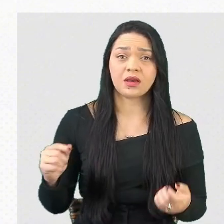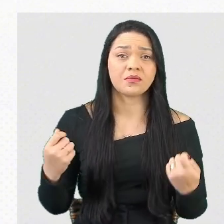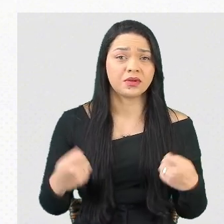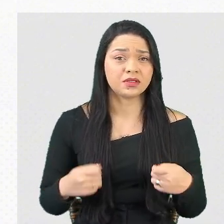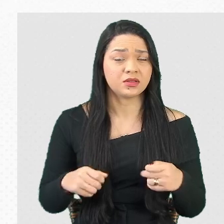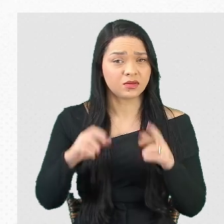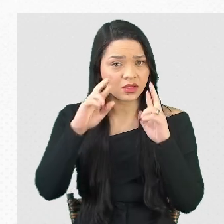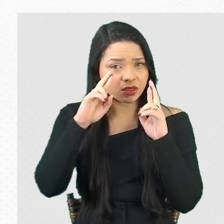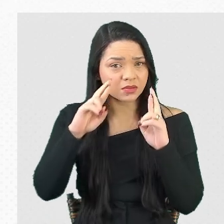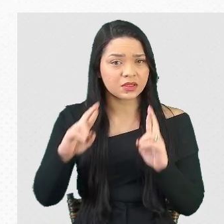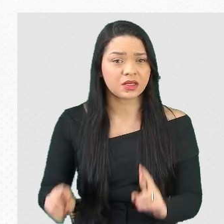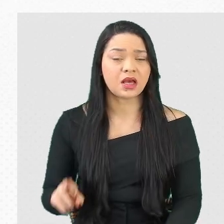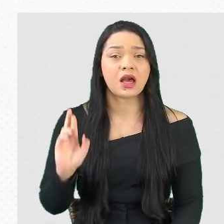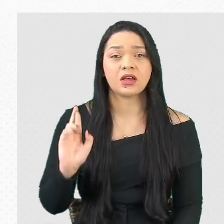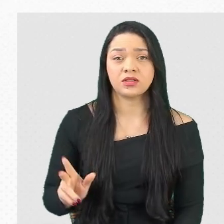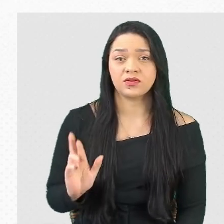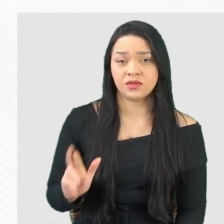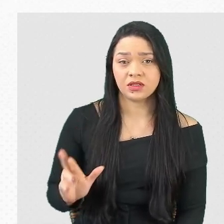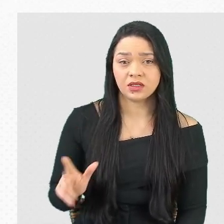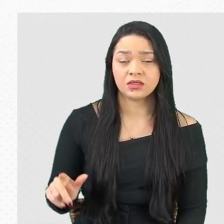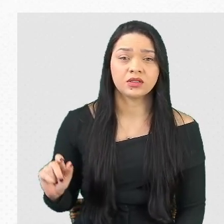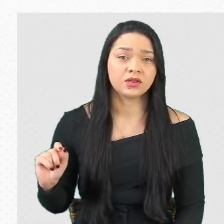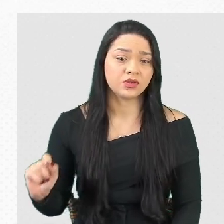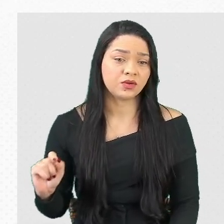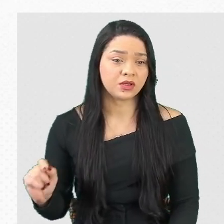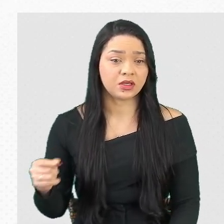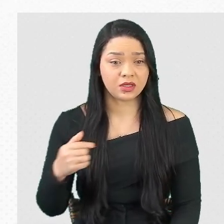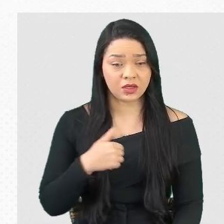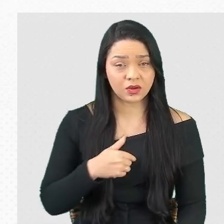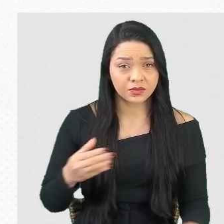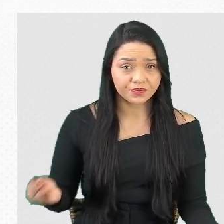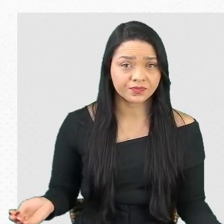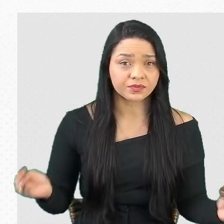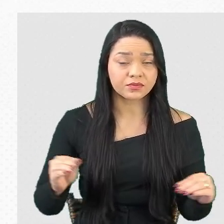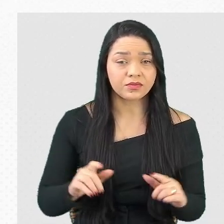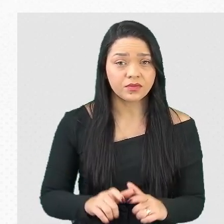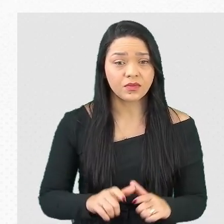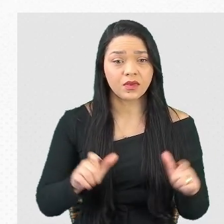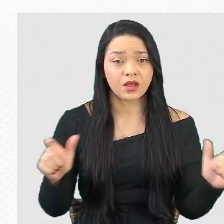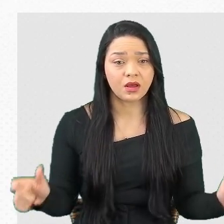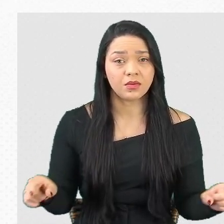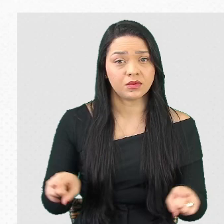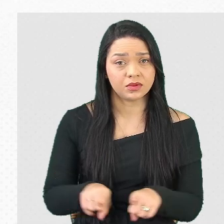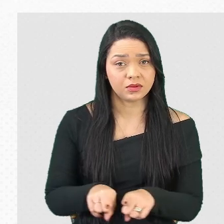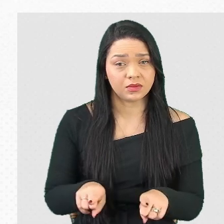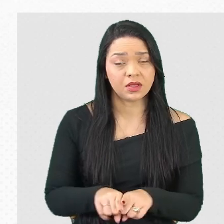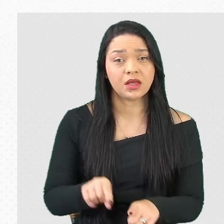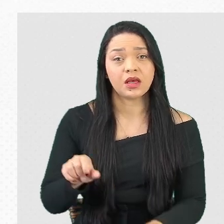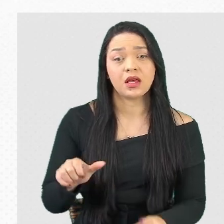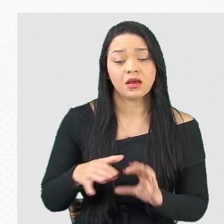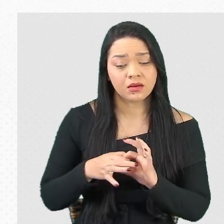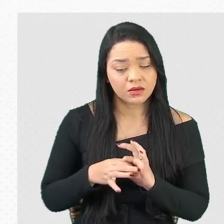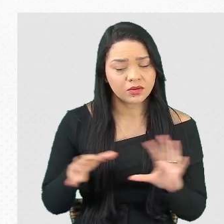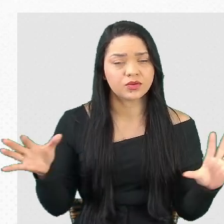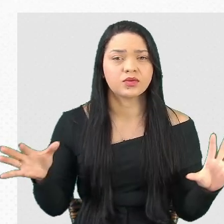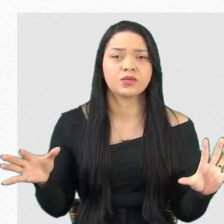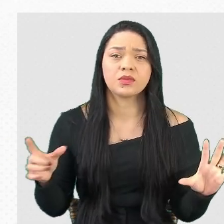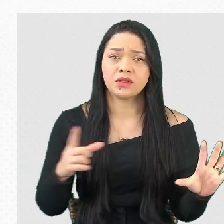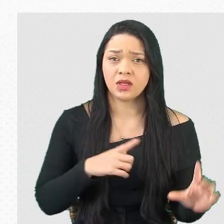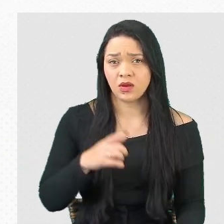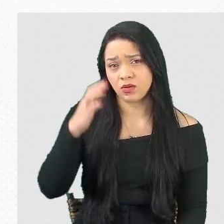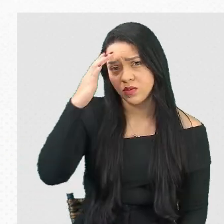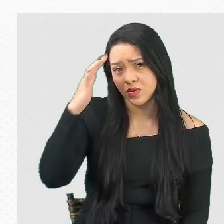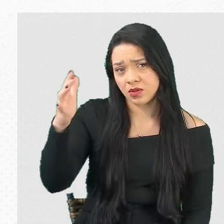as individualidades, as diferenças, né, no sentido que eu estou aqui colocando mais amplo, mas também a autonomia. Os seres precisam ter seus